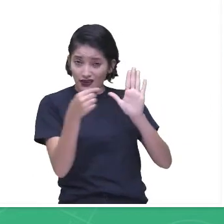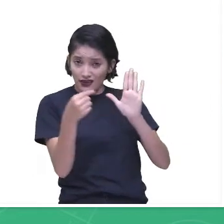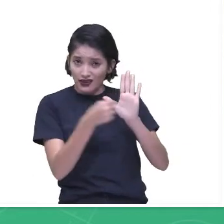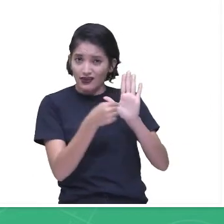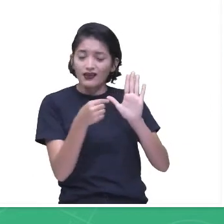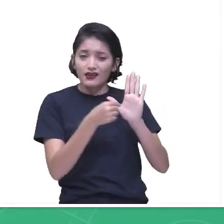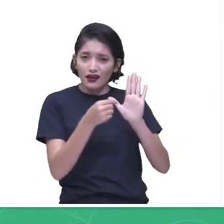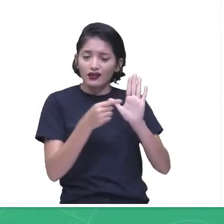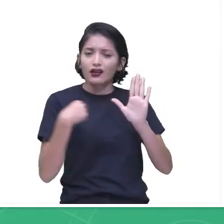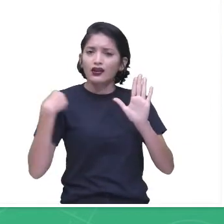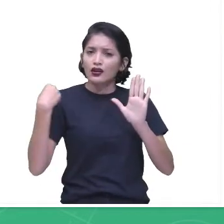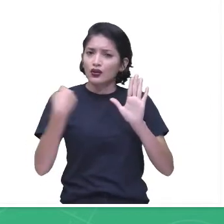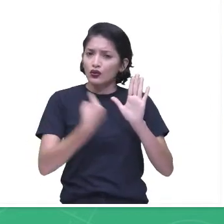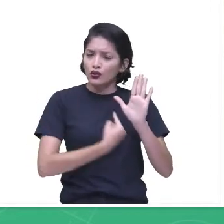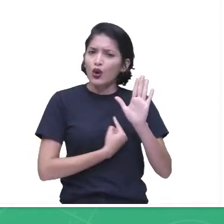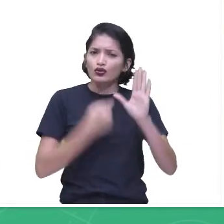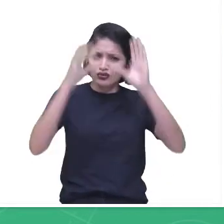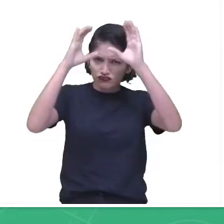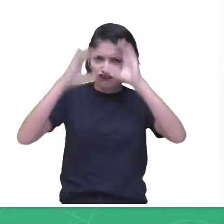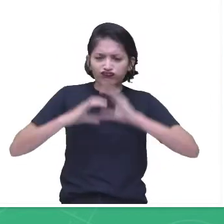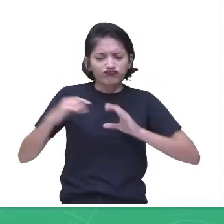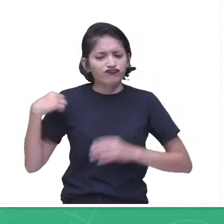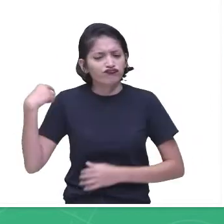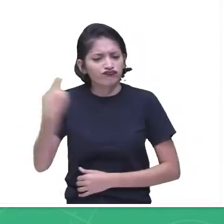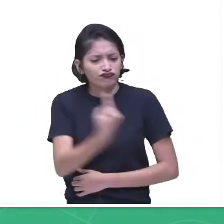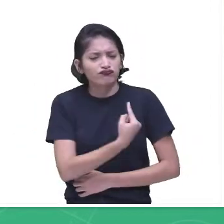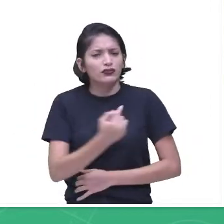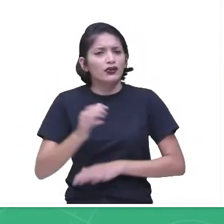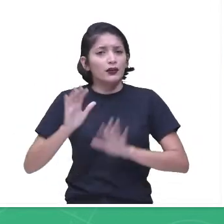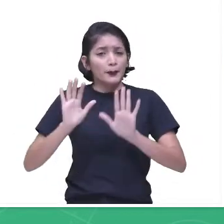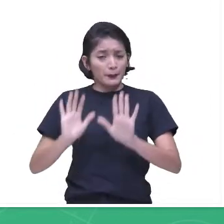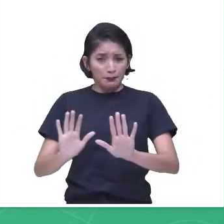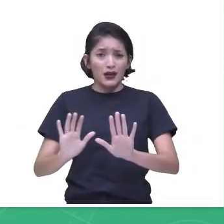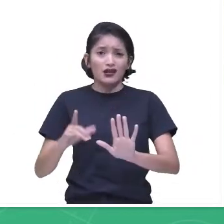sejamos todos cidadãos, porém,